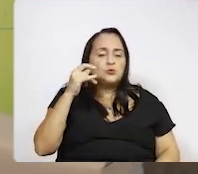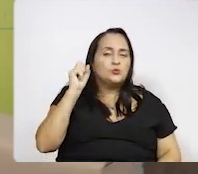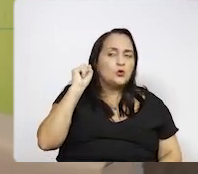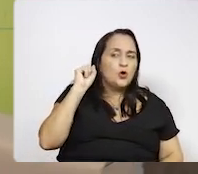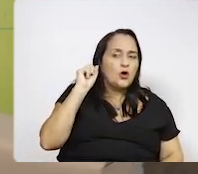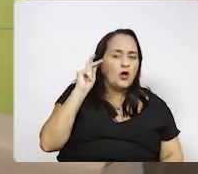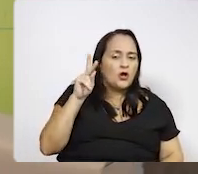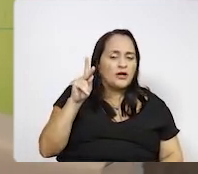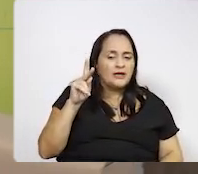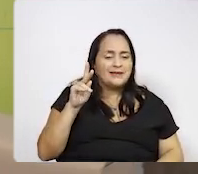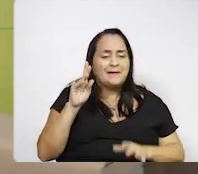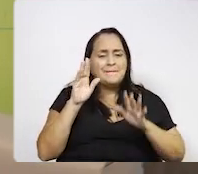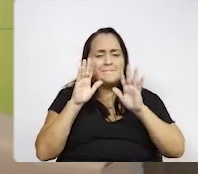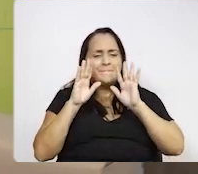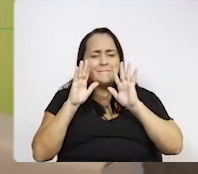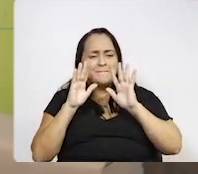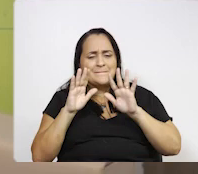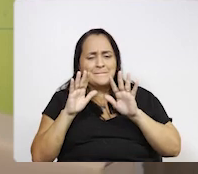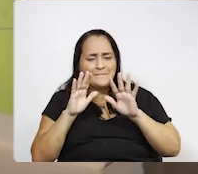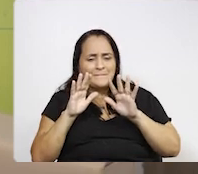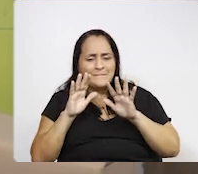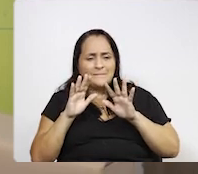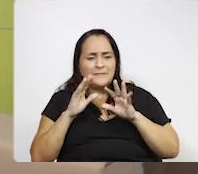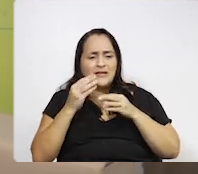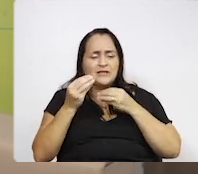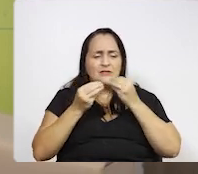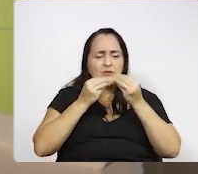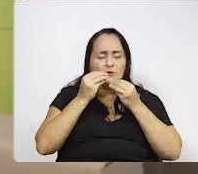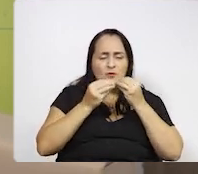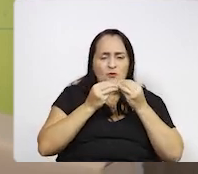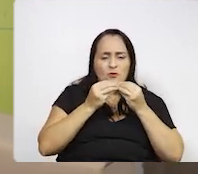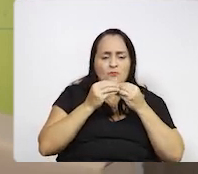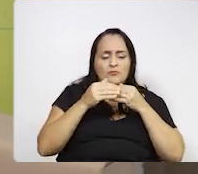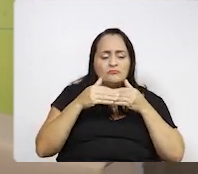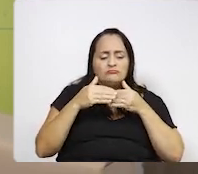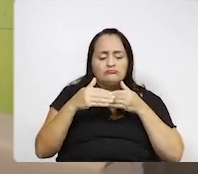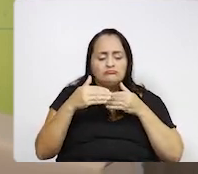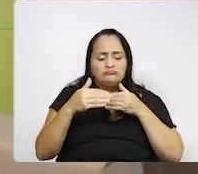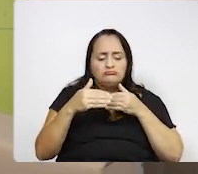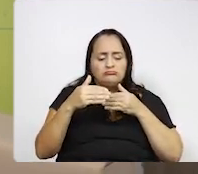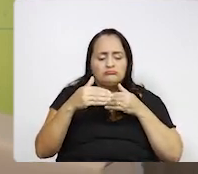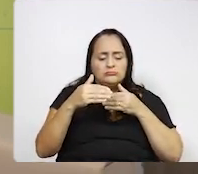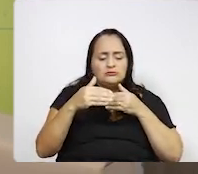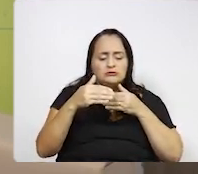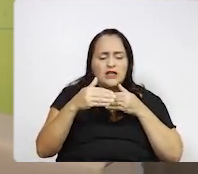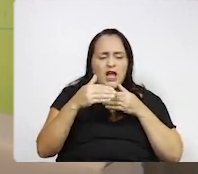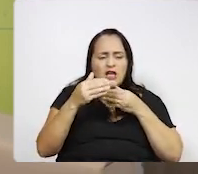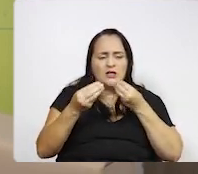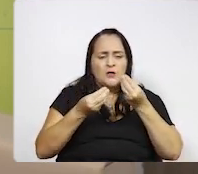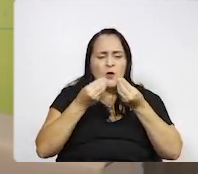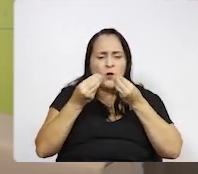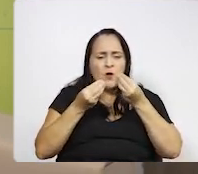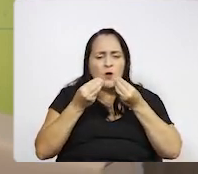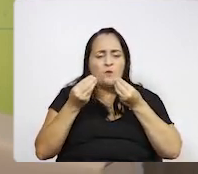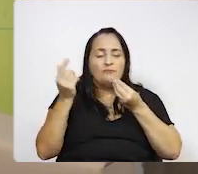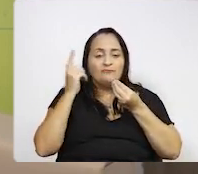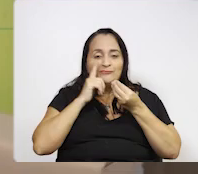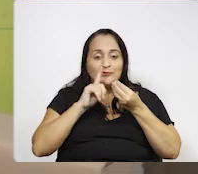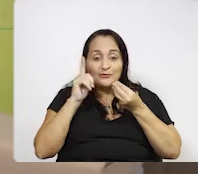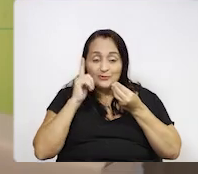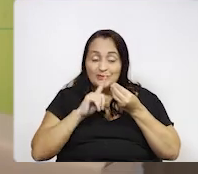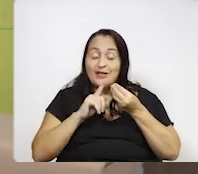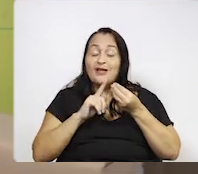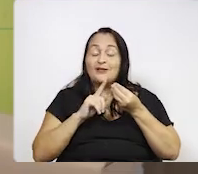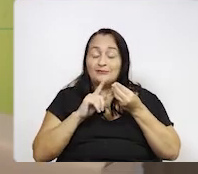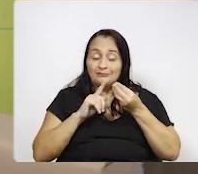ok. Mas se você ainda tá aprendendo, tá meio inseguro, vai pelo caminho que você já conhece, porque